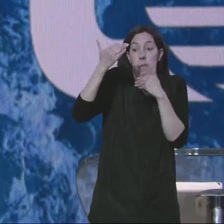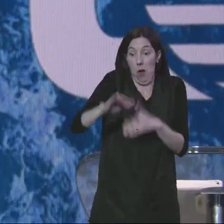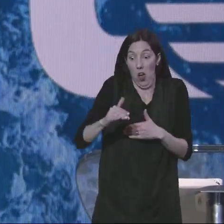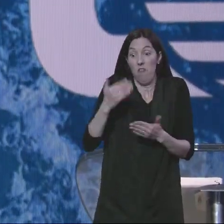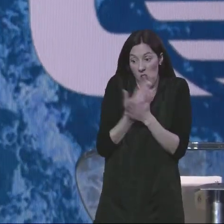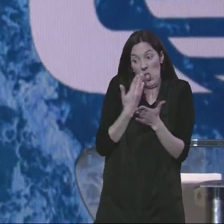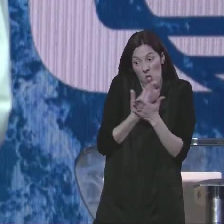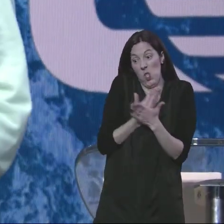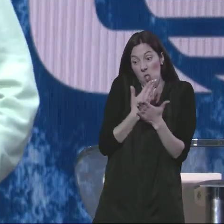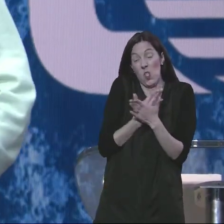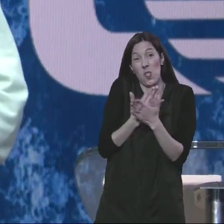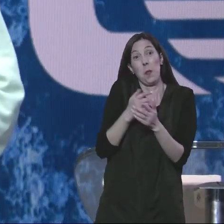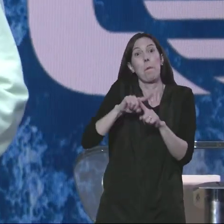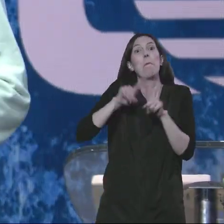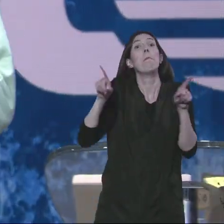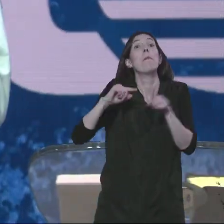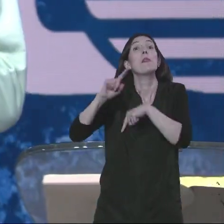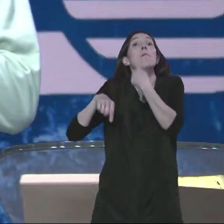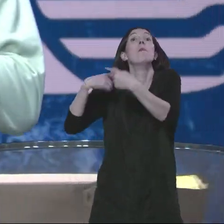vai.